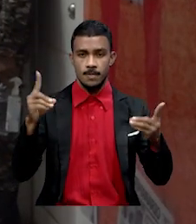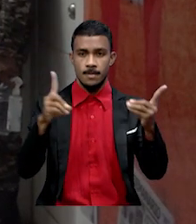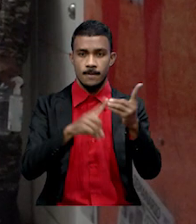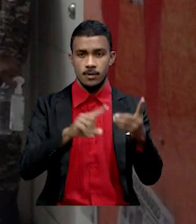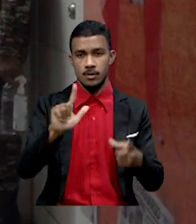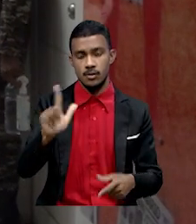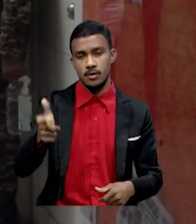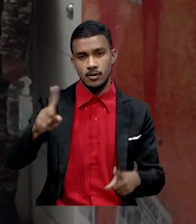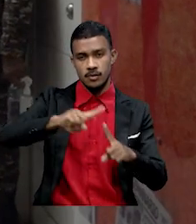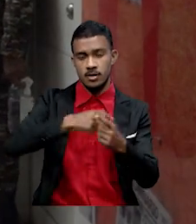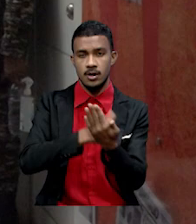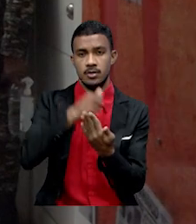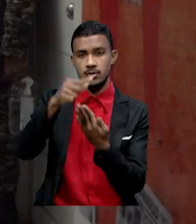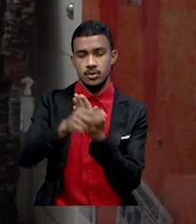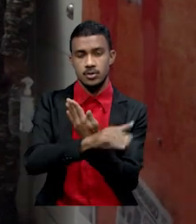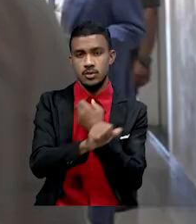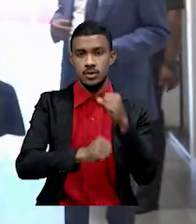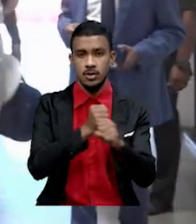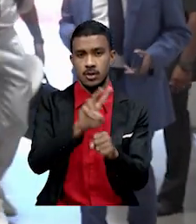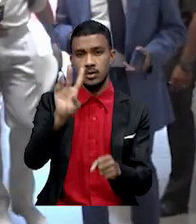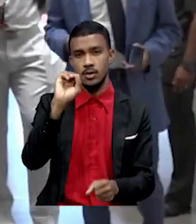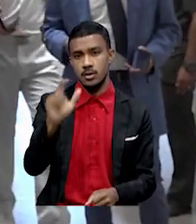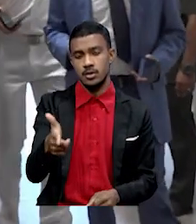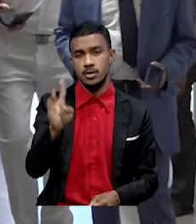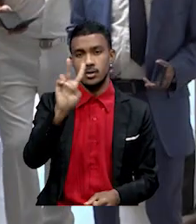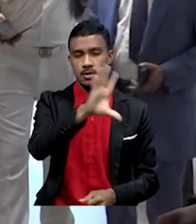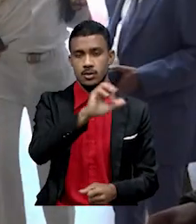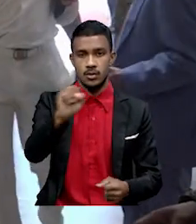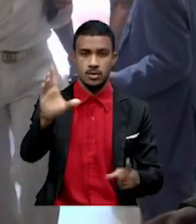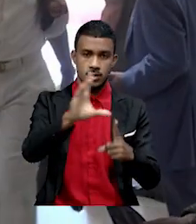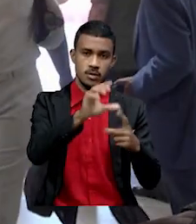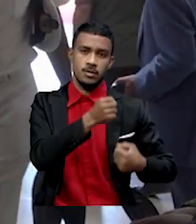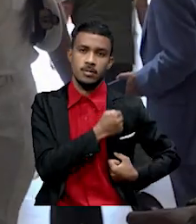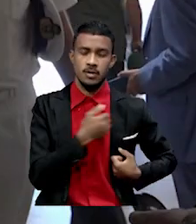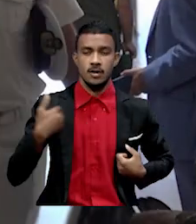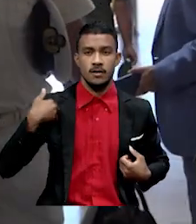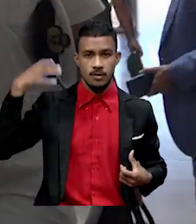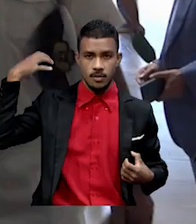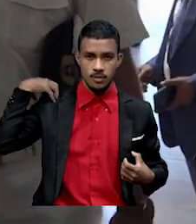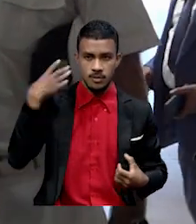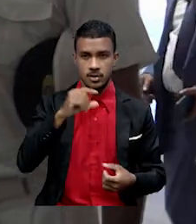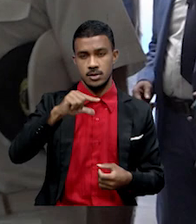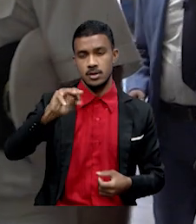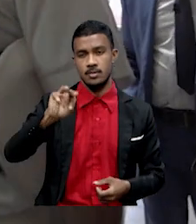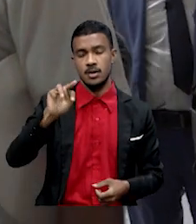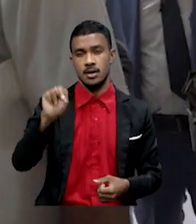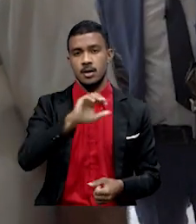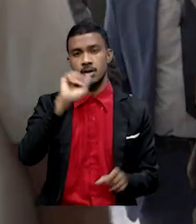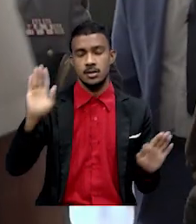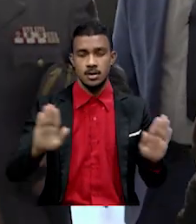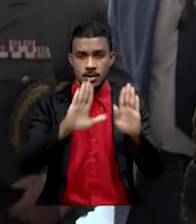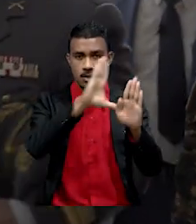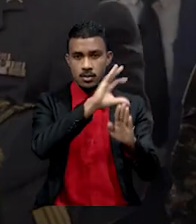Fulano Agosto Tinaringrua Rua Nulu Resinghrua. Chefe militar ne Hateten e edifício de MNTV Beboradili sábado ne